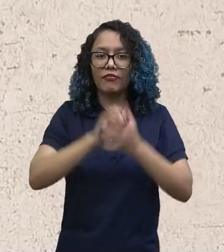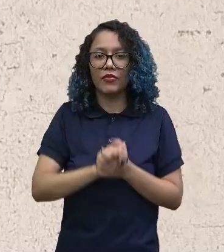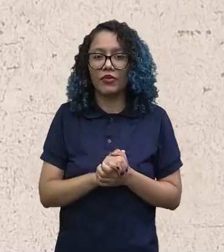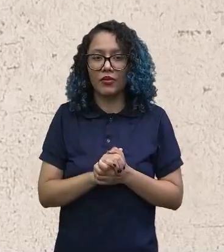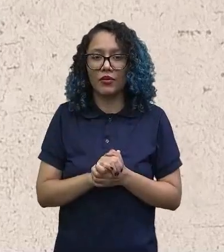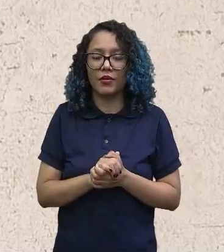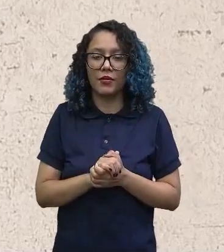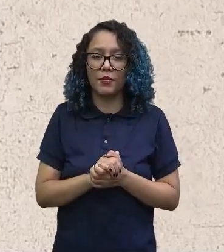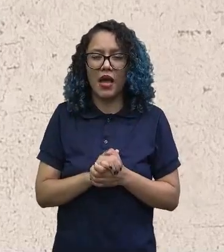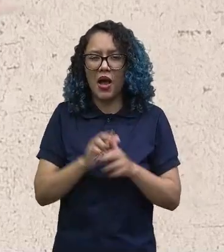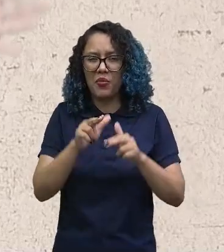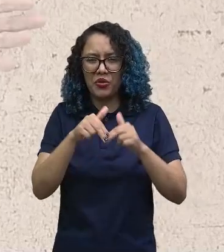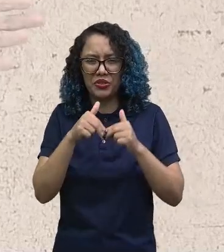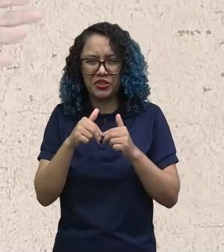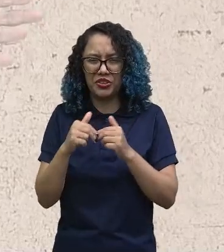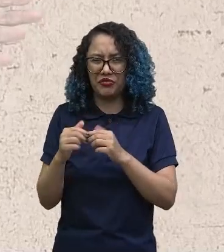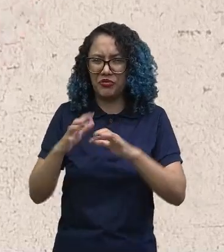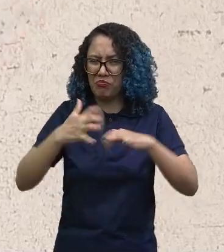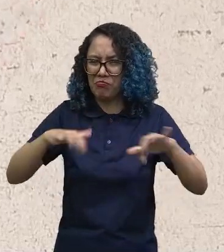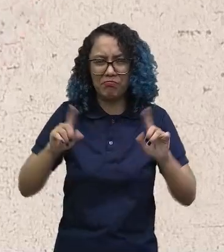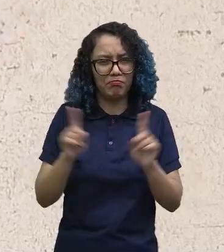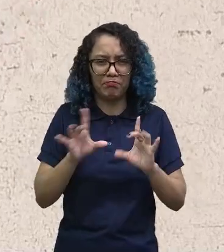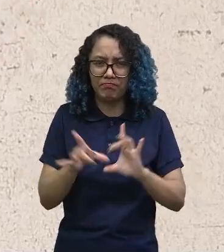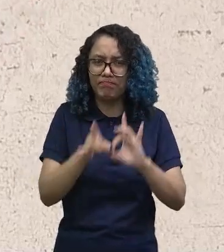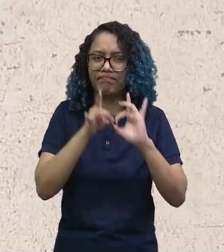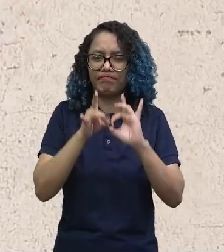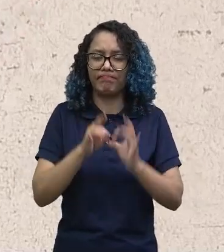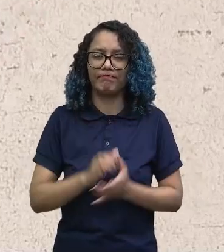de motivo para a divisão.